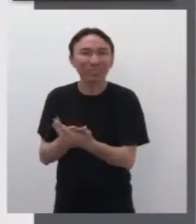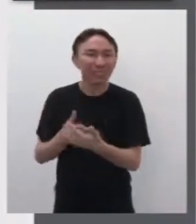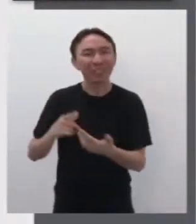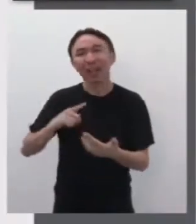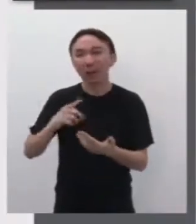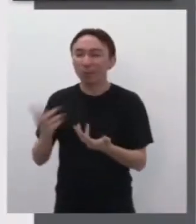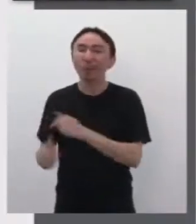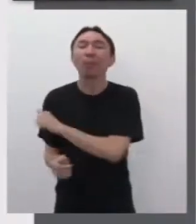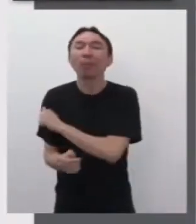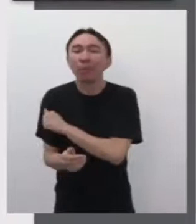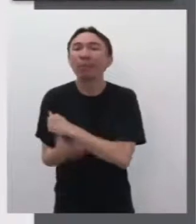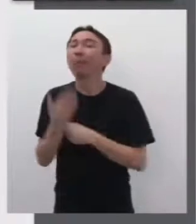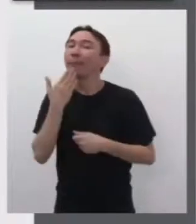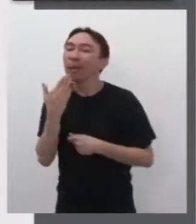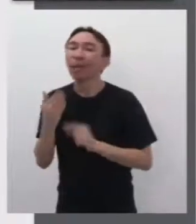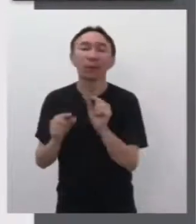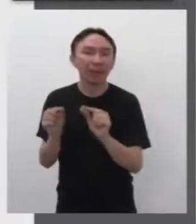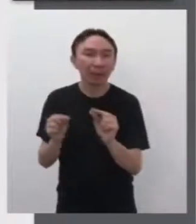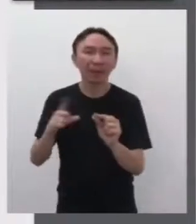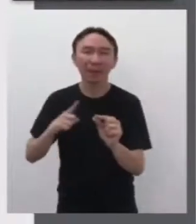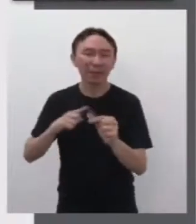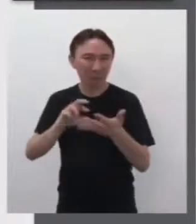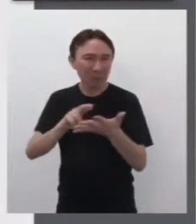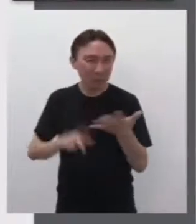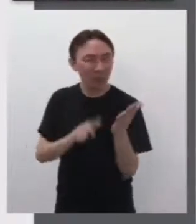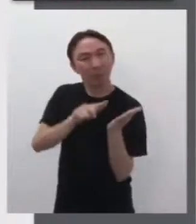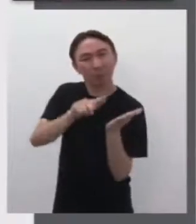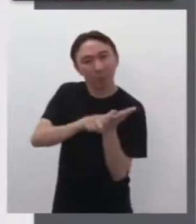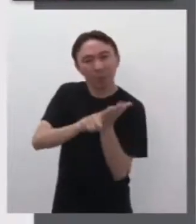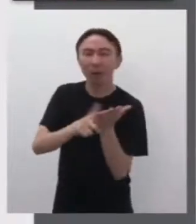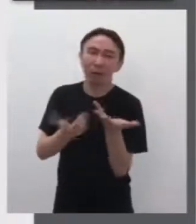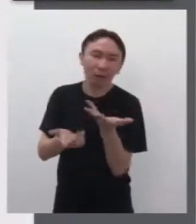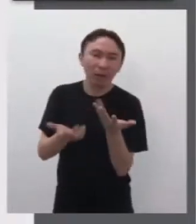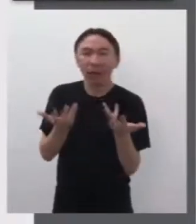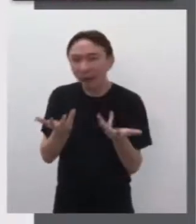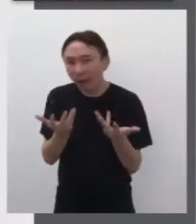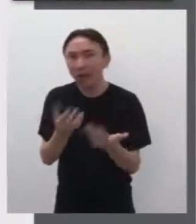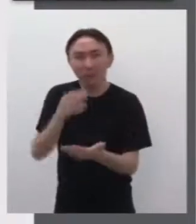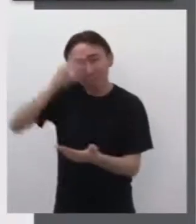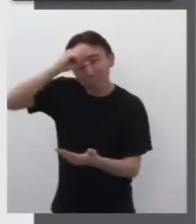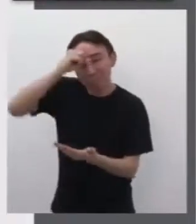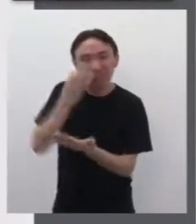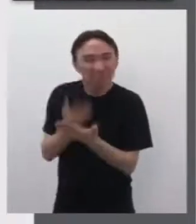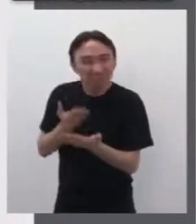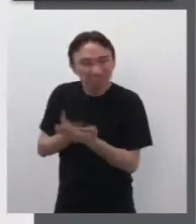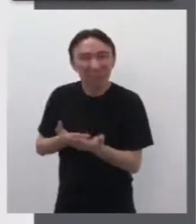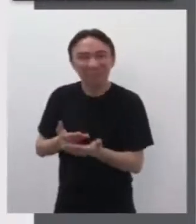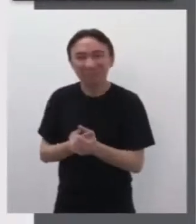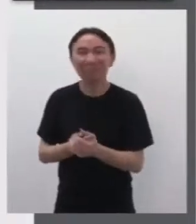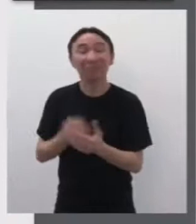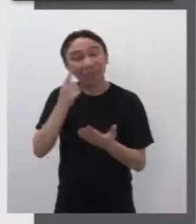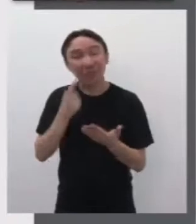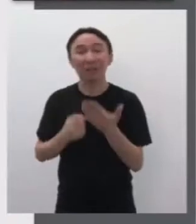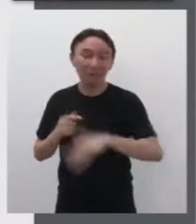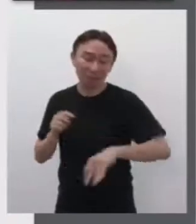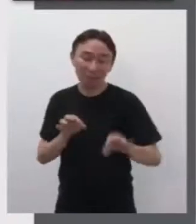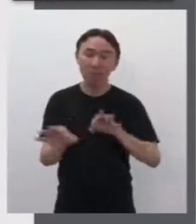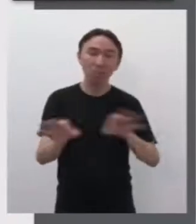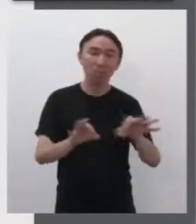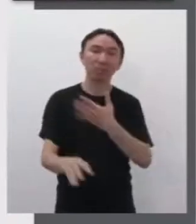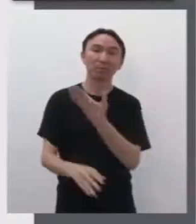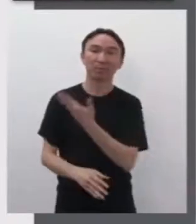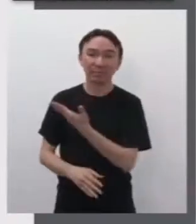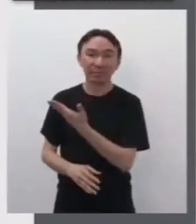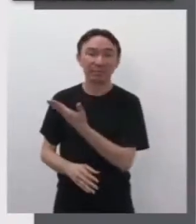baixar. Enfim, a gente produziu esse material de apoio, que é um conteúdo complementar àquela disciplina, àquela aula, né? E que